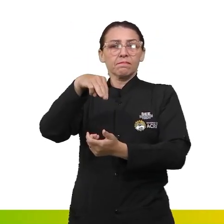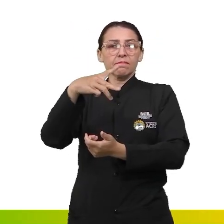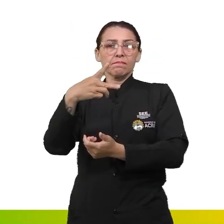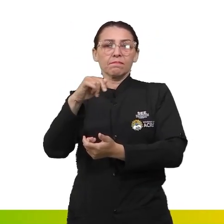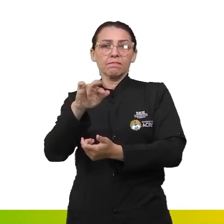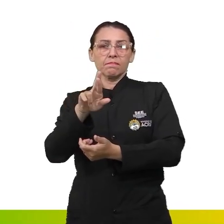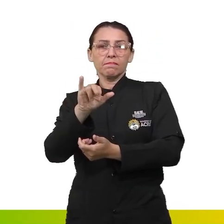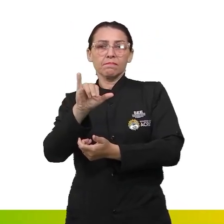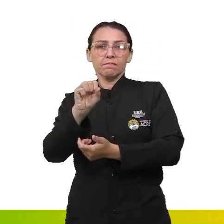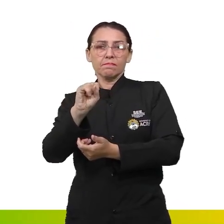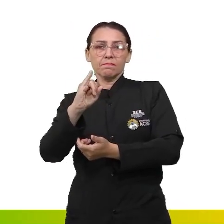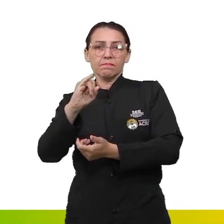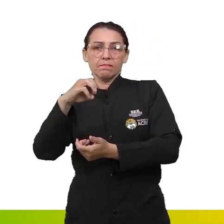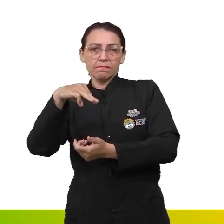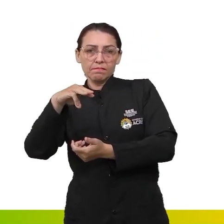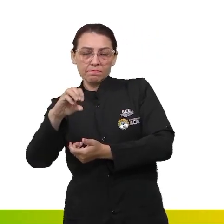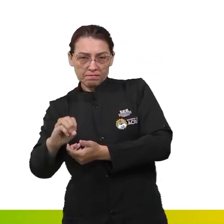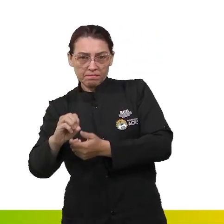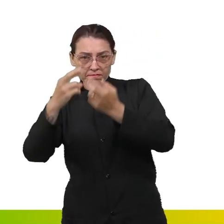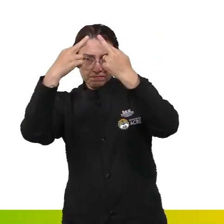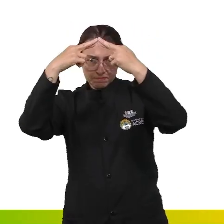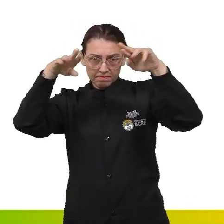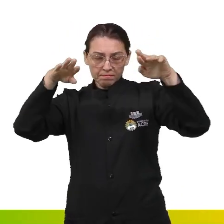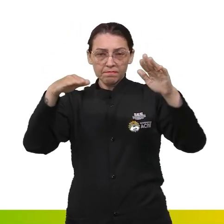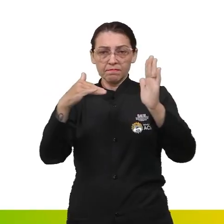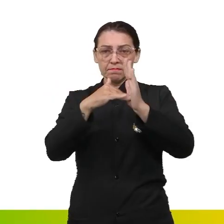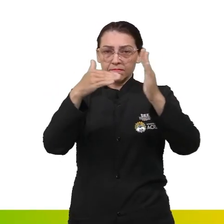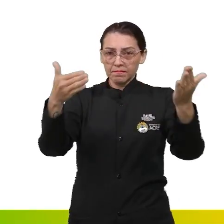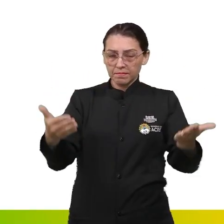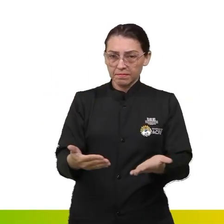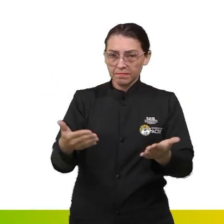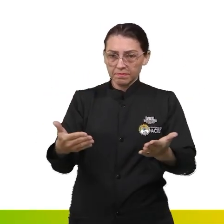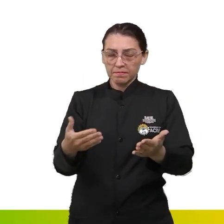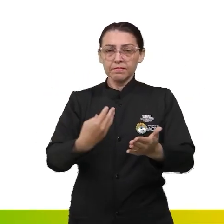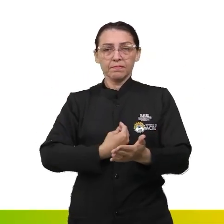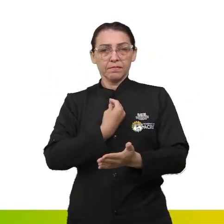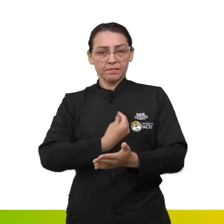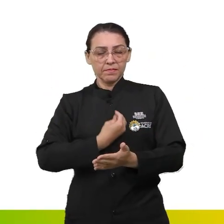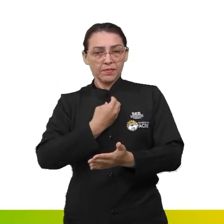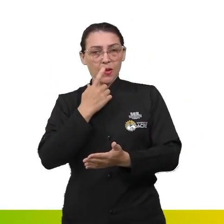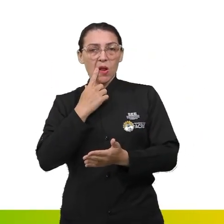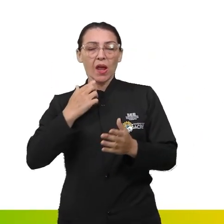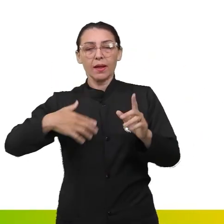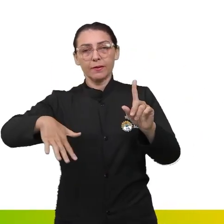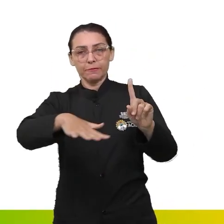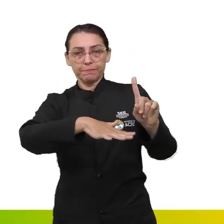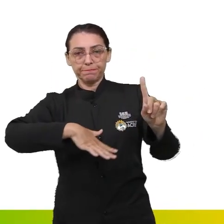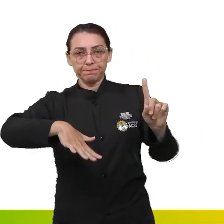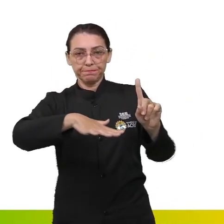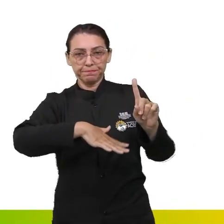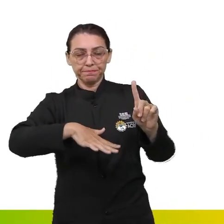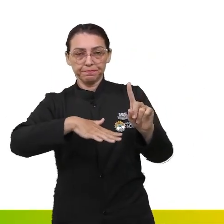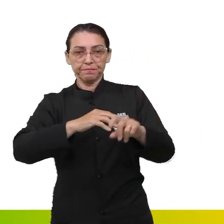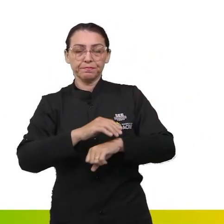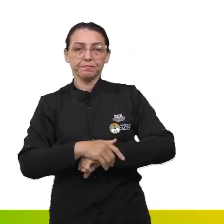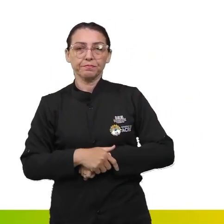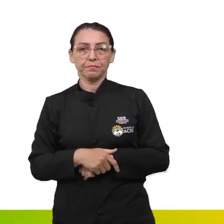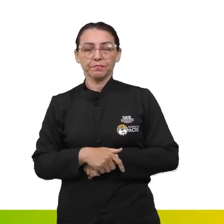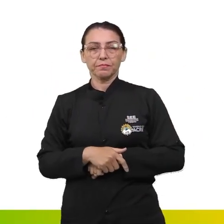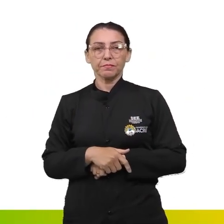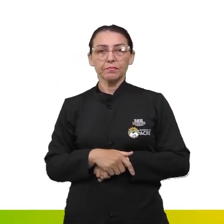Esses são os principais legados do Renascimento para a nossa vida, para a nossa sociedade até os dias de